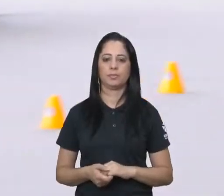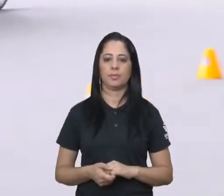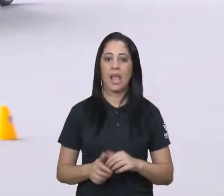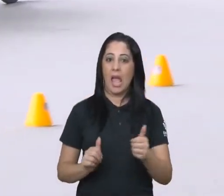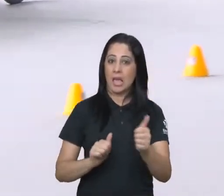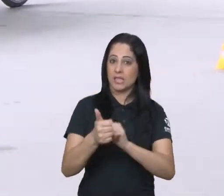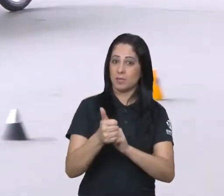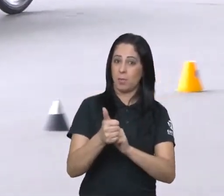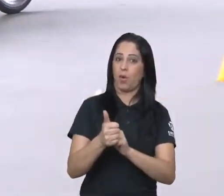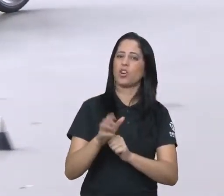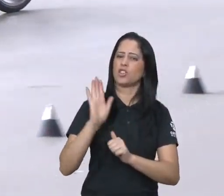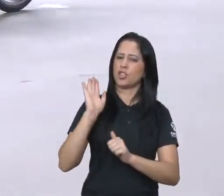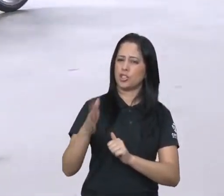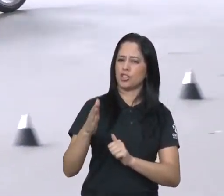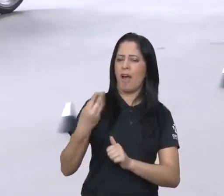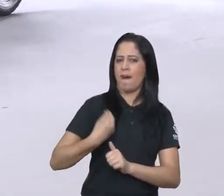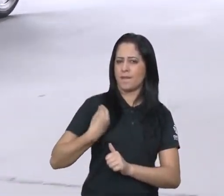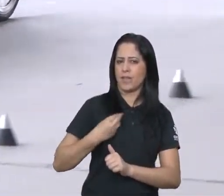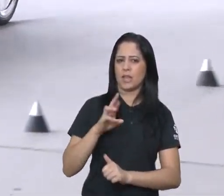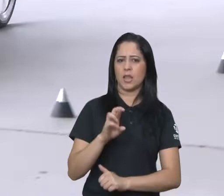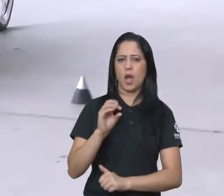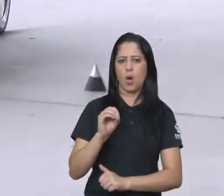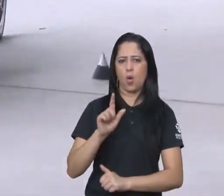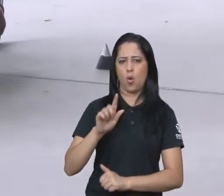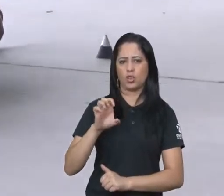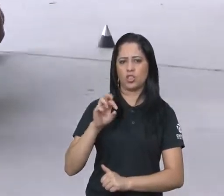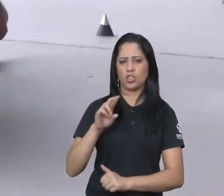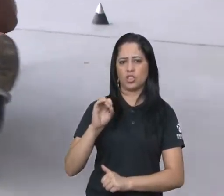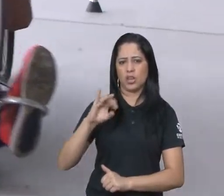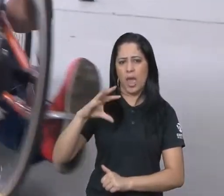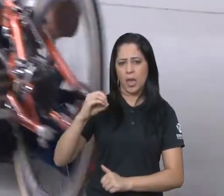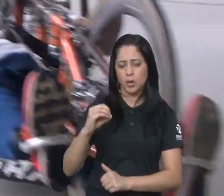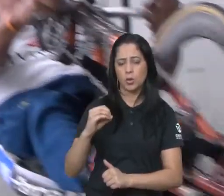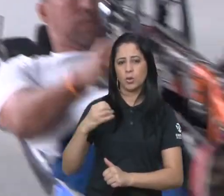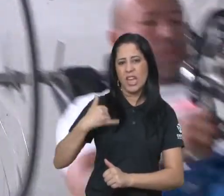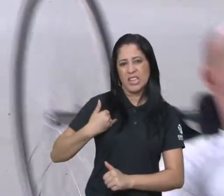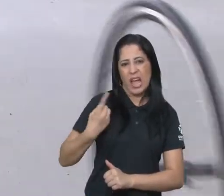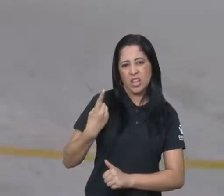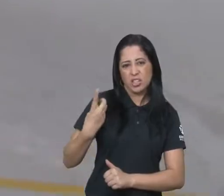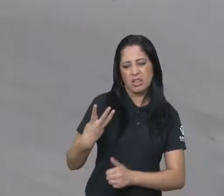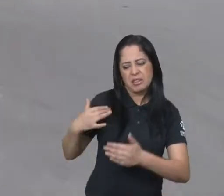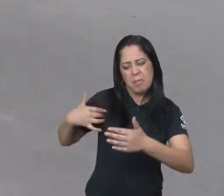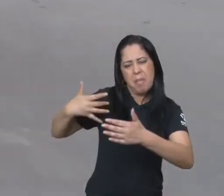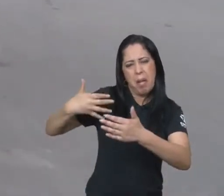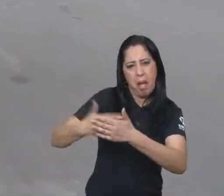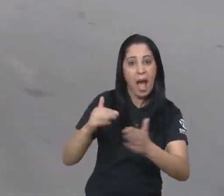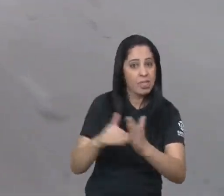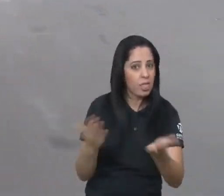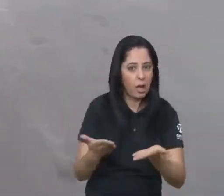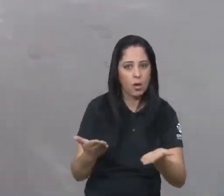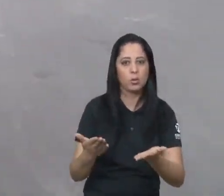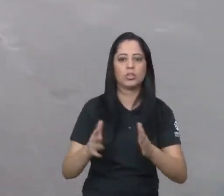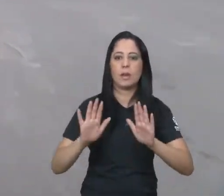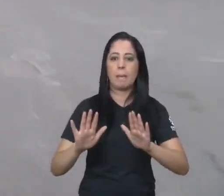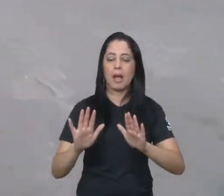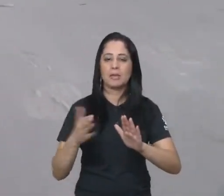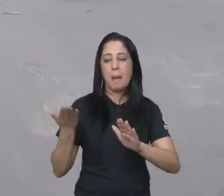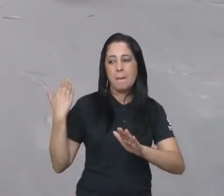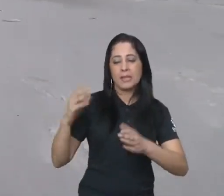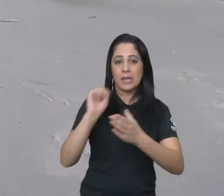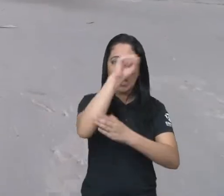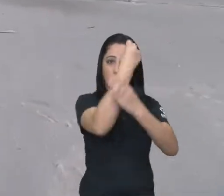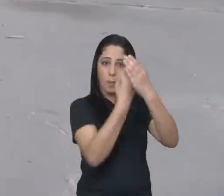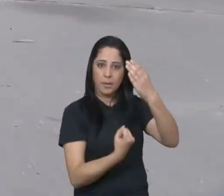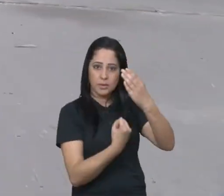O esporte faz parte da vida do Rogério desde que ele tinha 13 anos de idade. O início foi nas quadras de basquete,